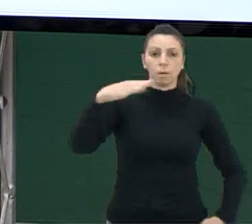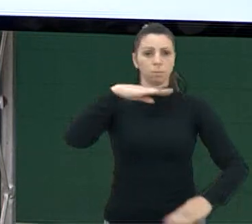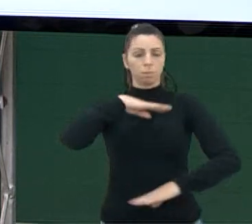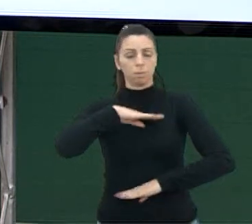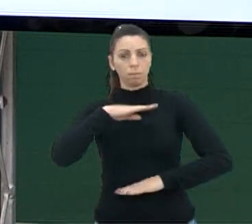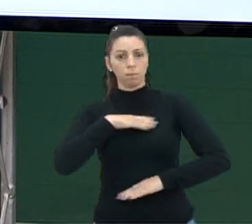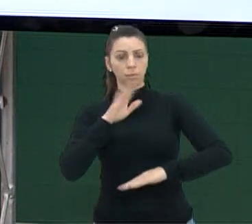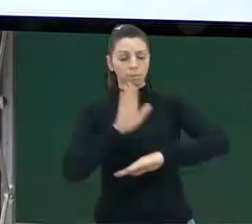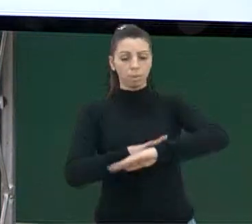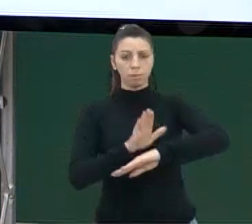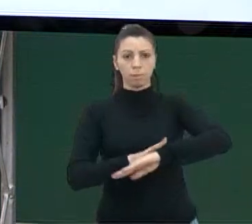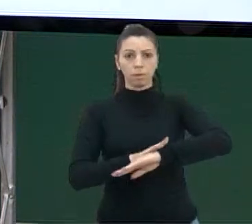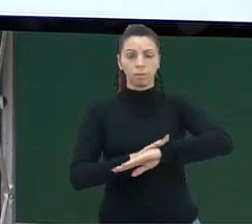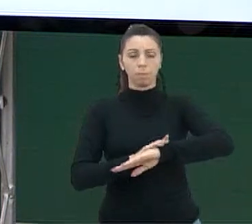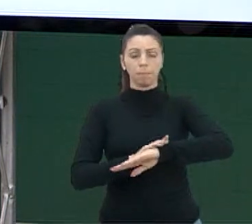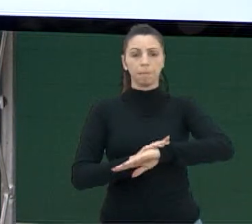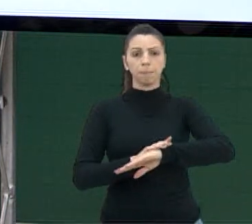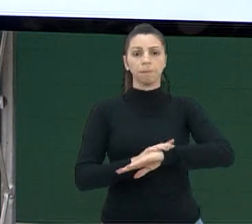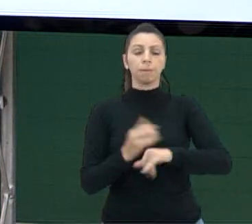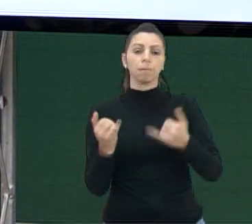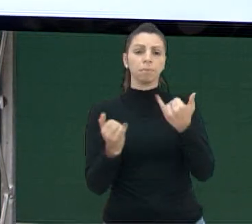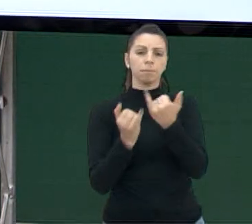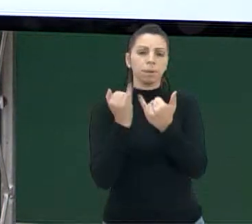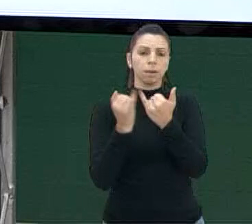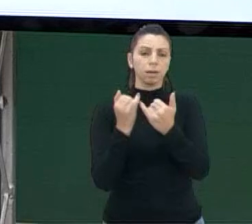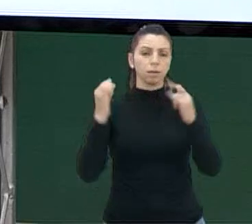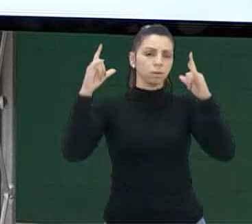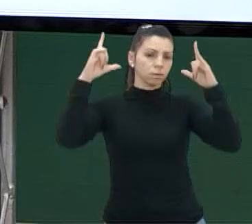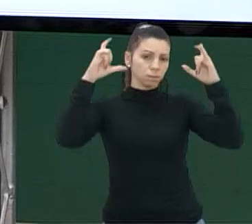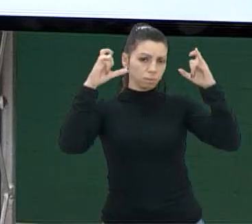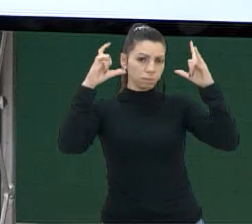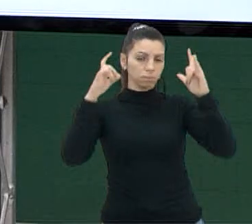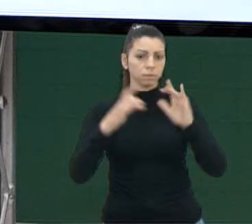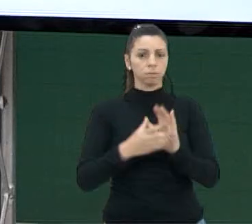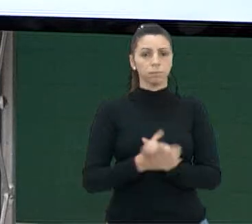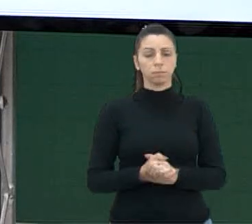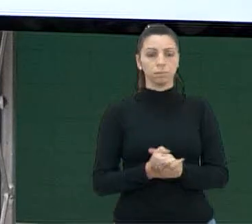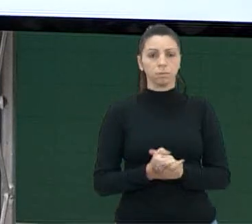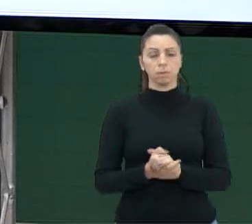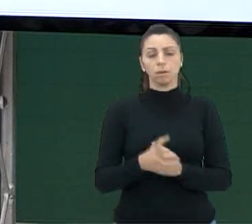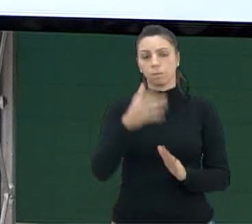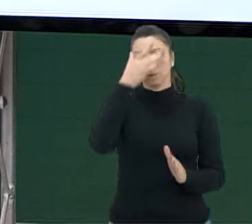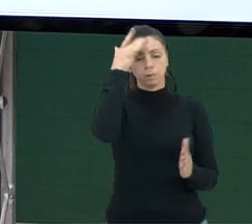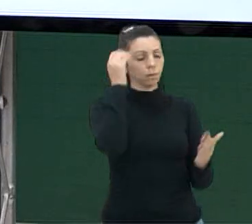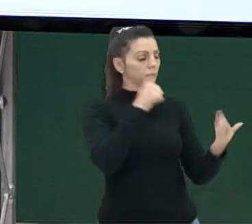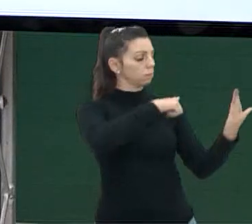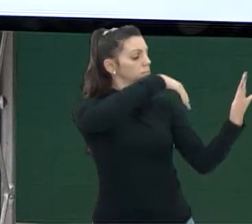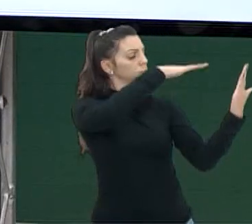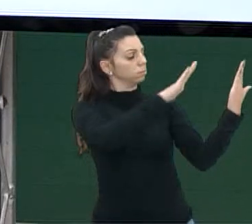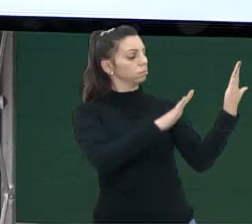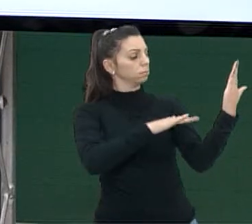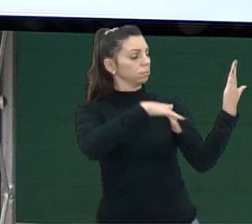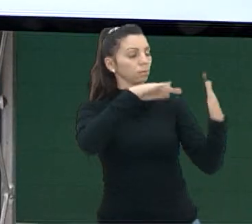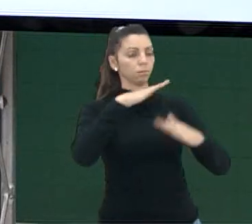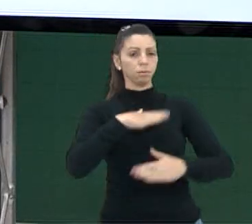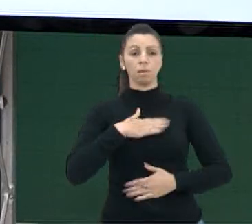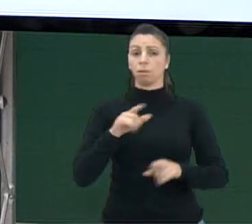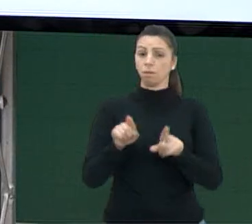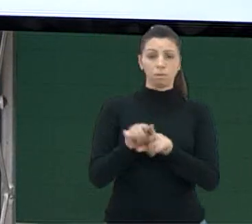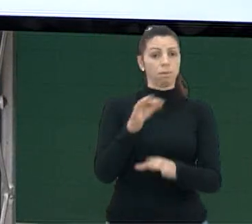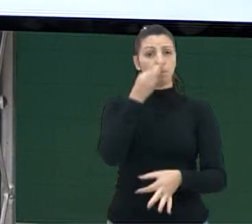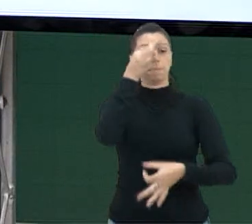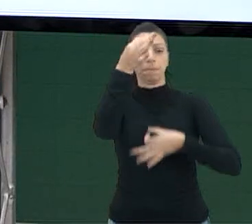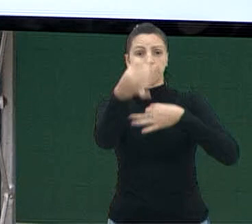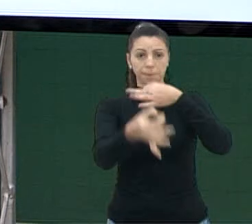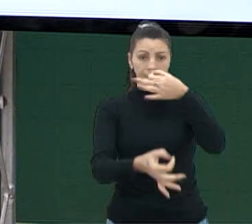Como se fosse uma fotografia, né? Um instantâneo de algum momento, onde ele vai, né? O desenhista ali, normalmente também critica